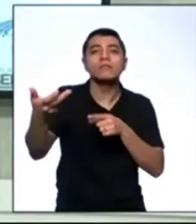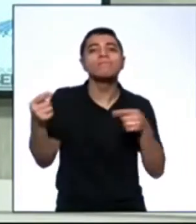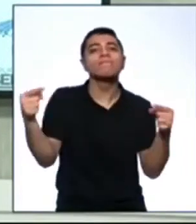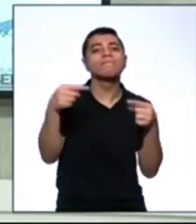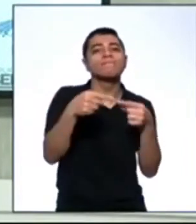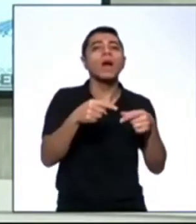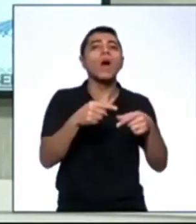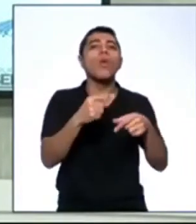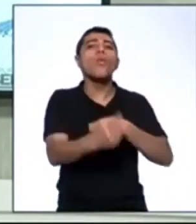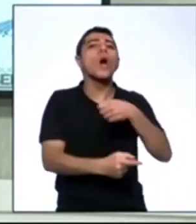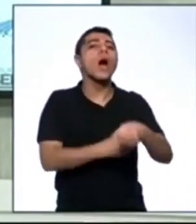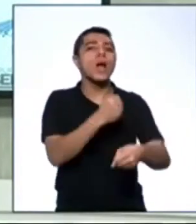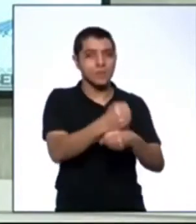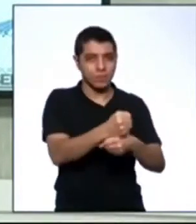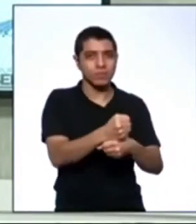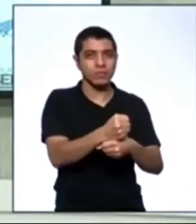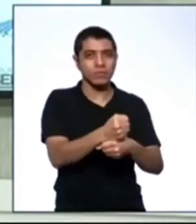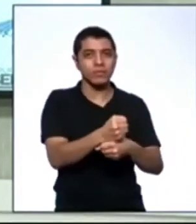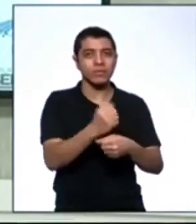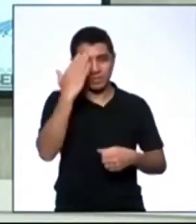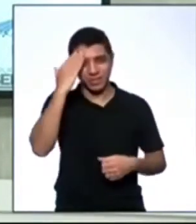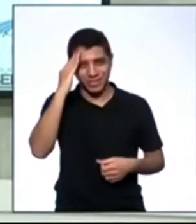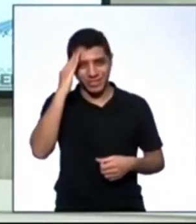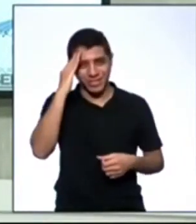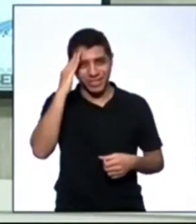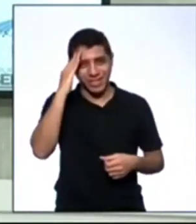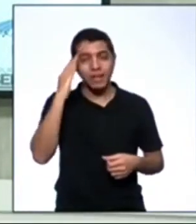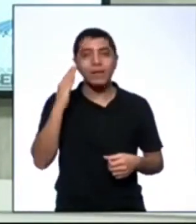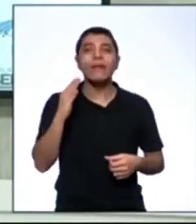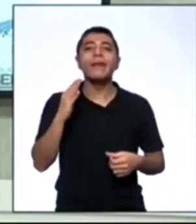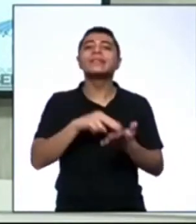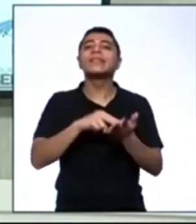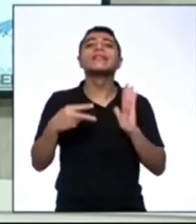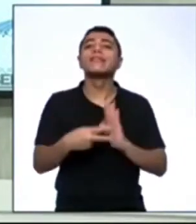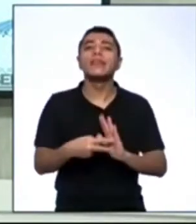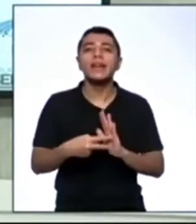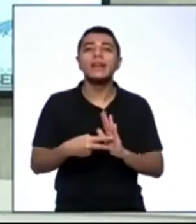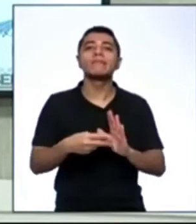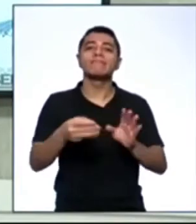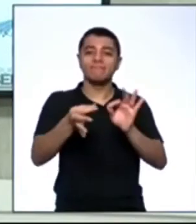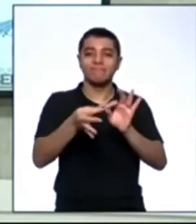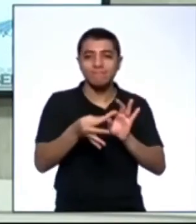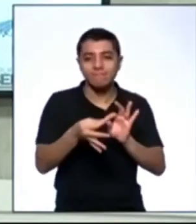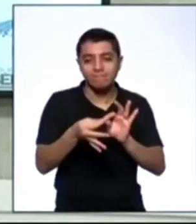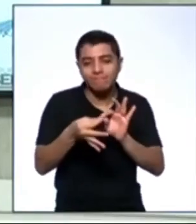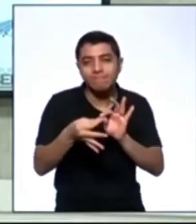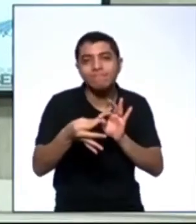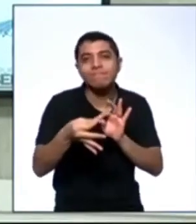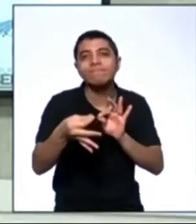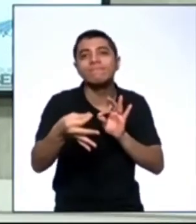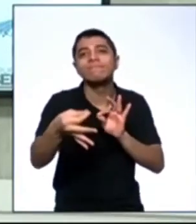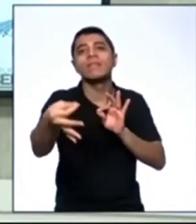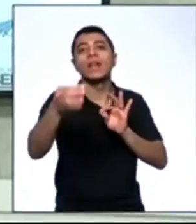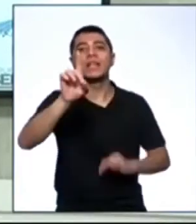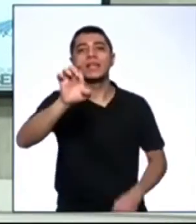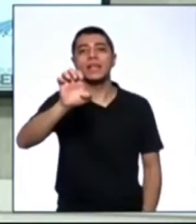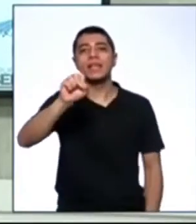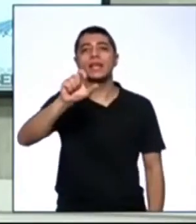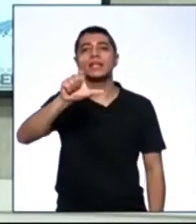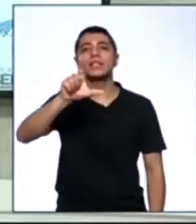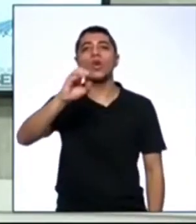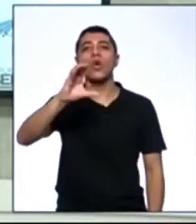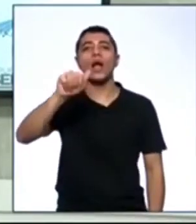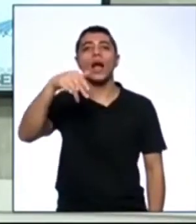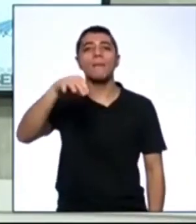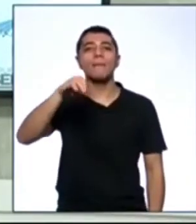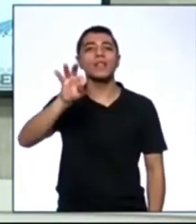entre velocidade e tempo em produto dá deslocamento, a distância percorrida. Ano-luz, na verdade, é